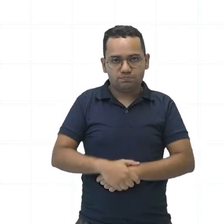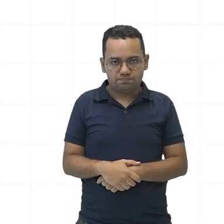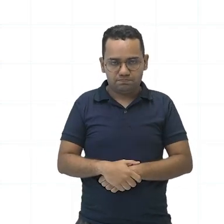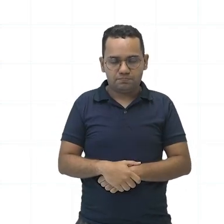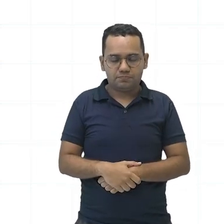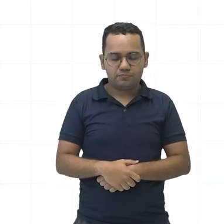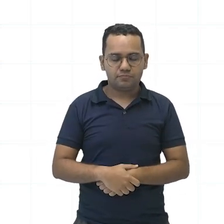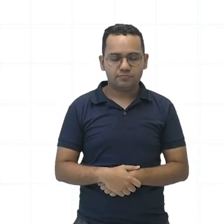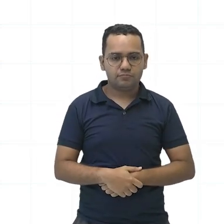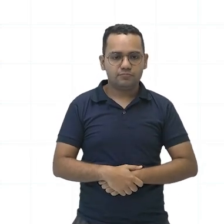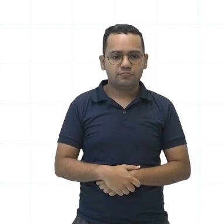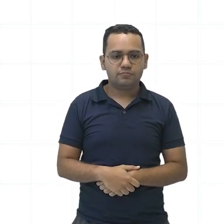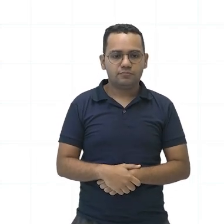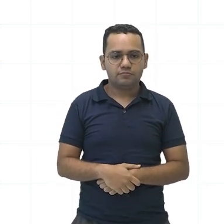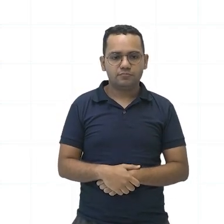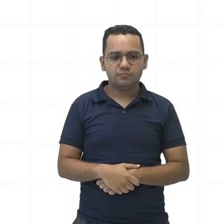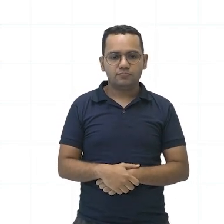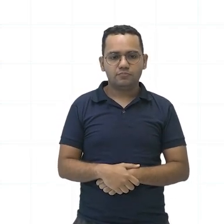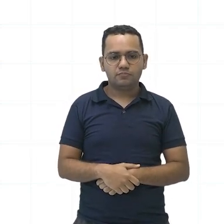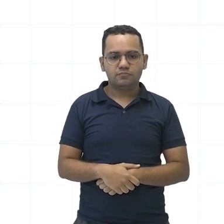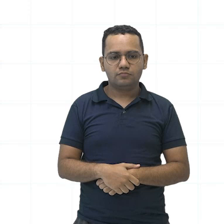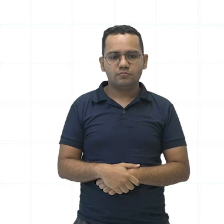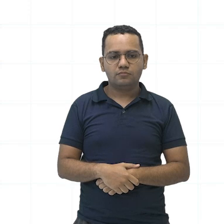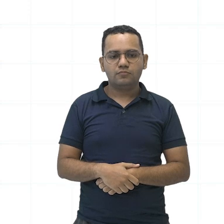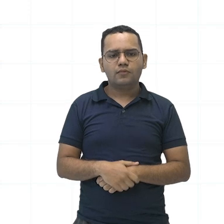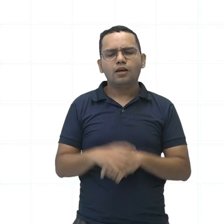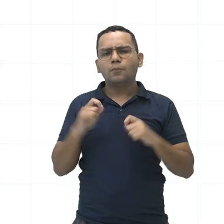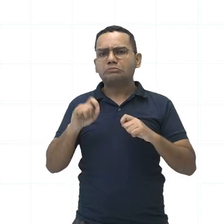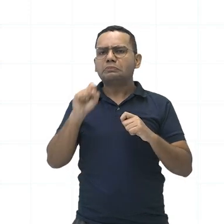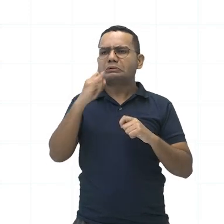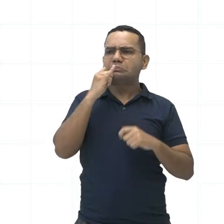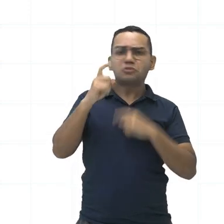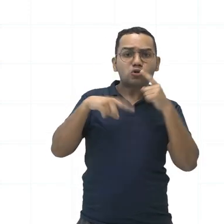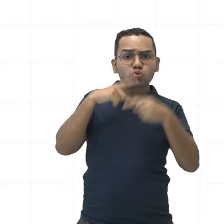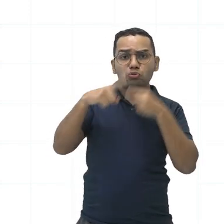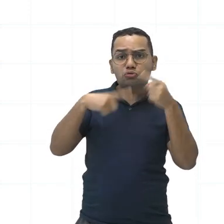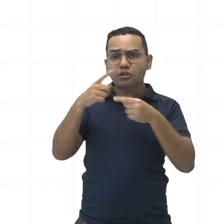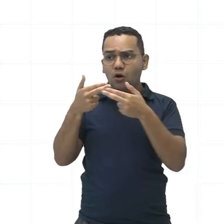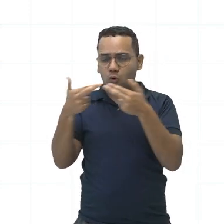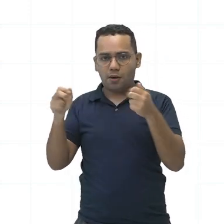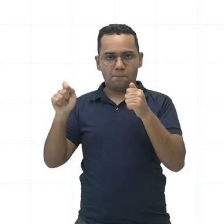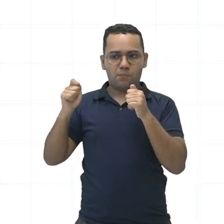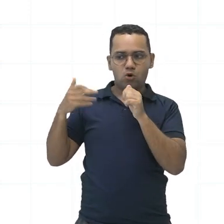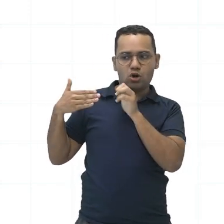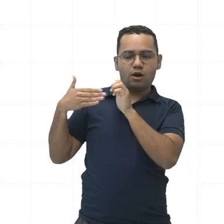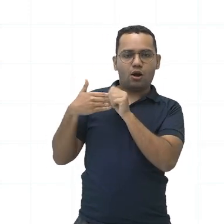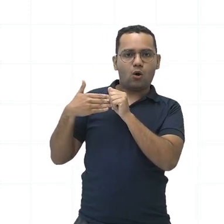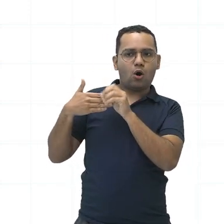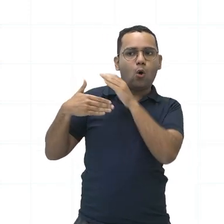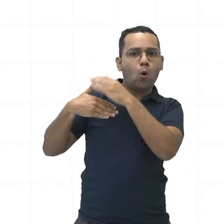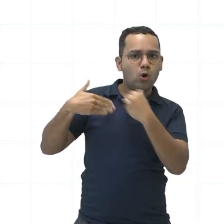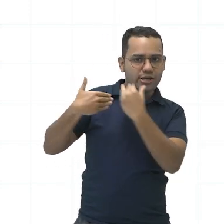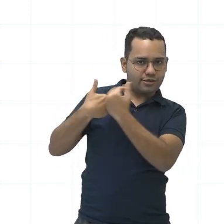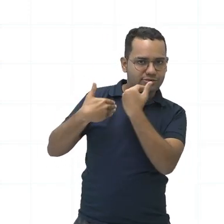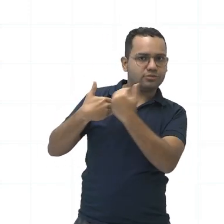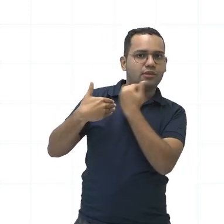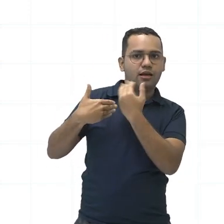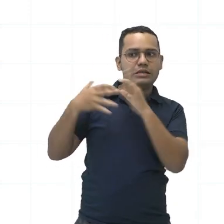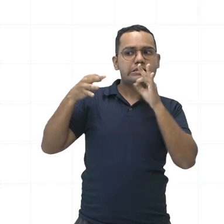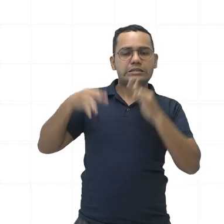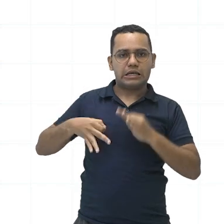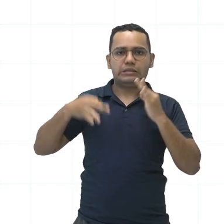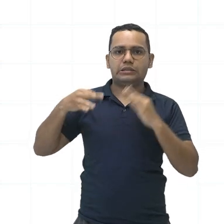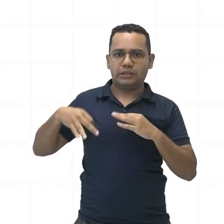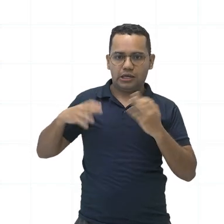Então, também ele vai poder sanar as suas dúvidas e te orientar durante aquele procedimento o que você deve